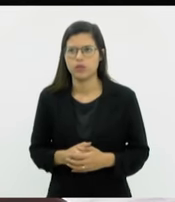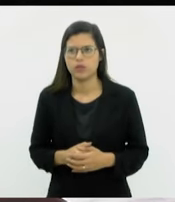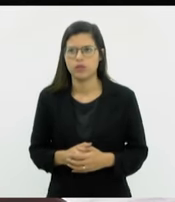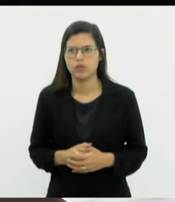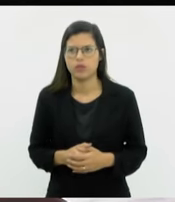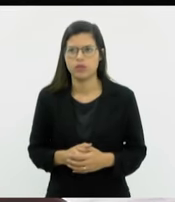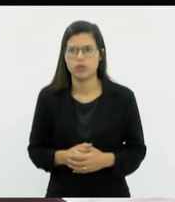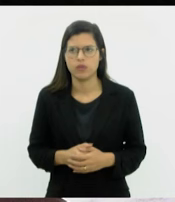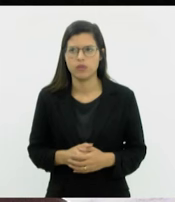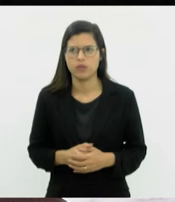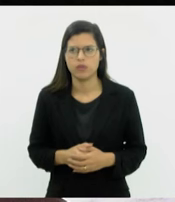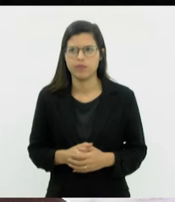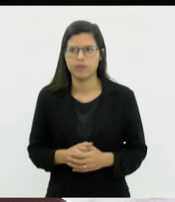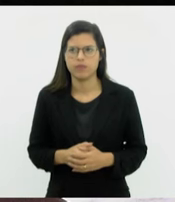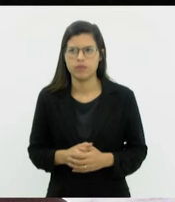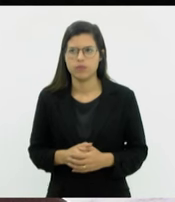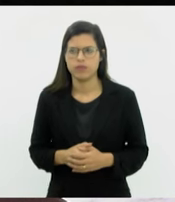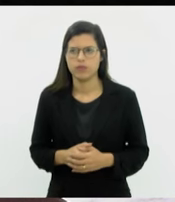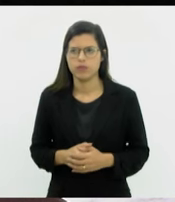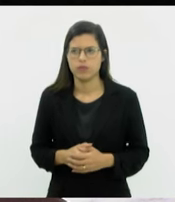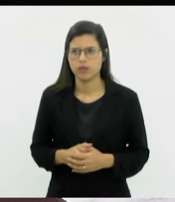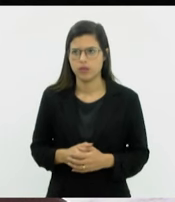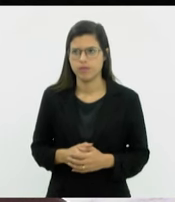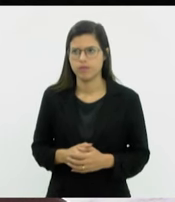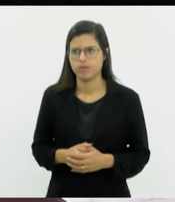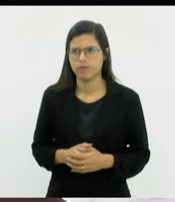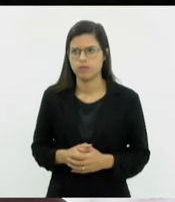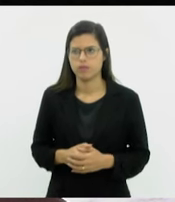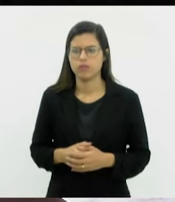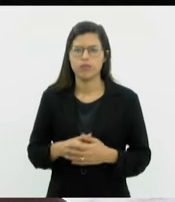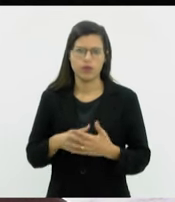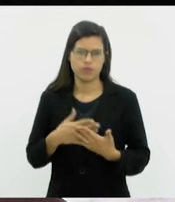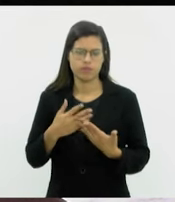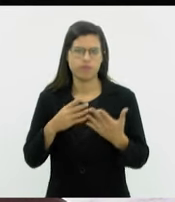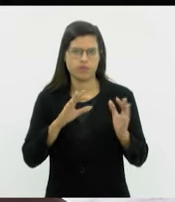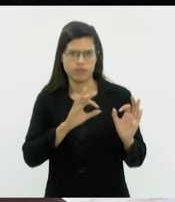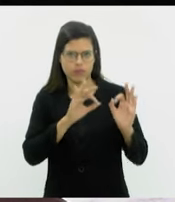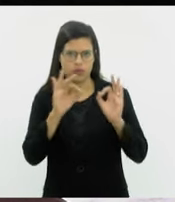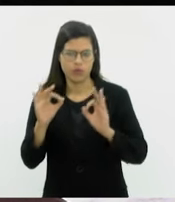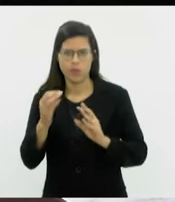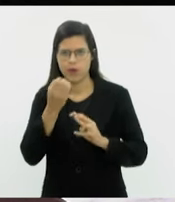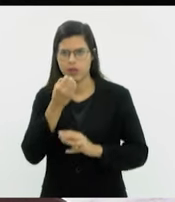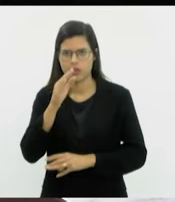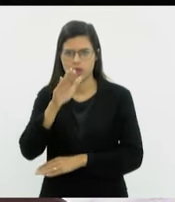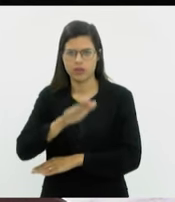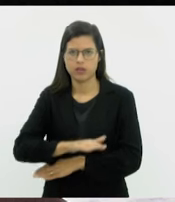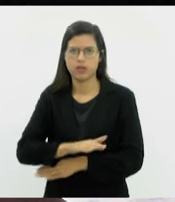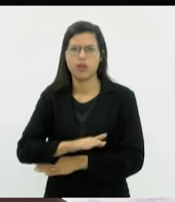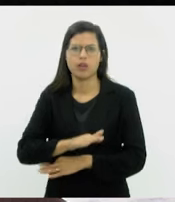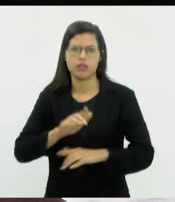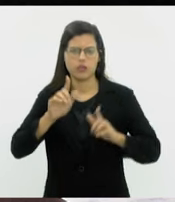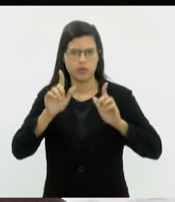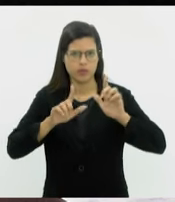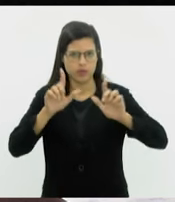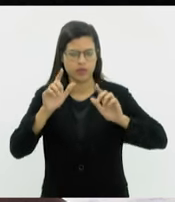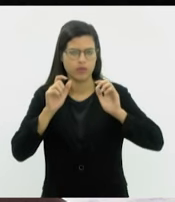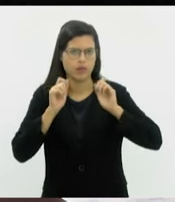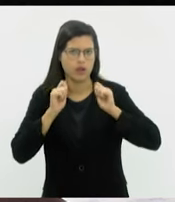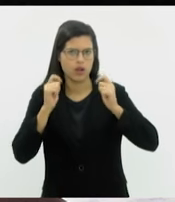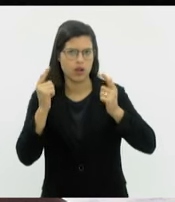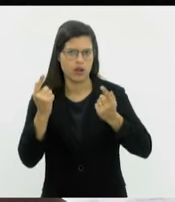nos assistem pelo sistema interno de transmissão. Boa tarde a todos aqueles que nos assistem pela TV